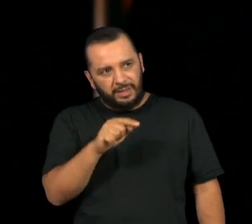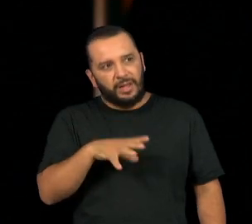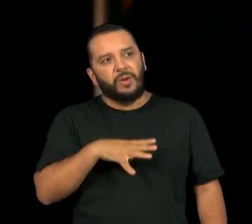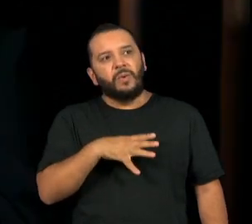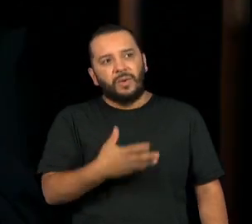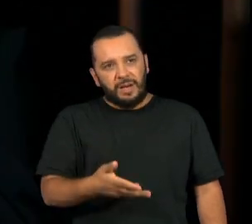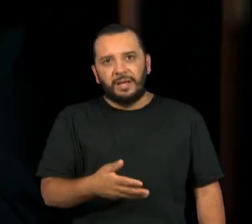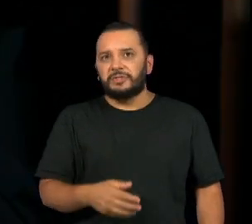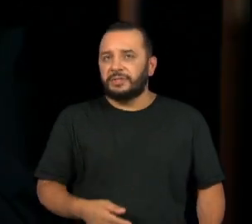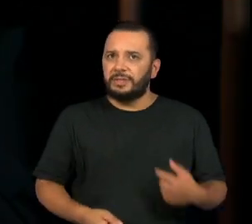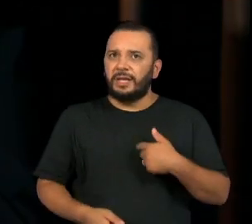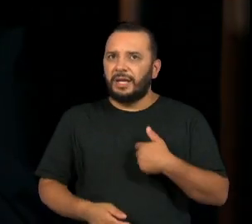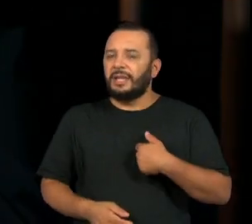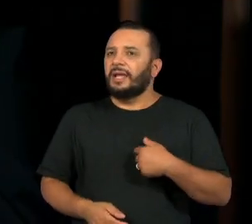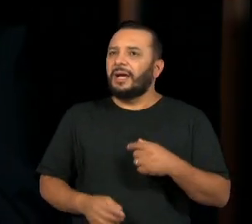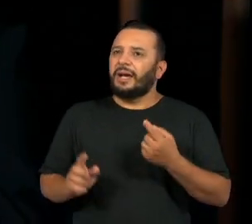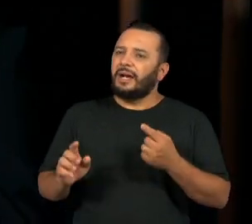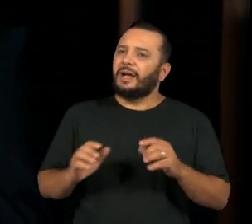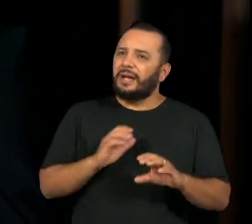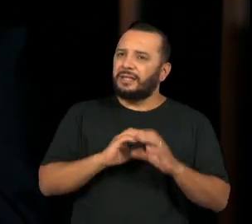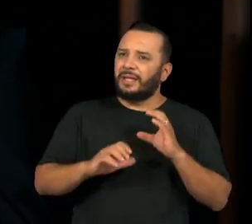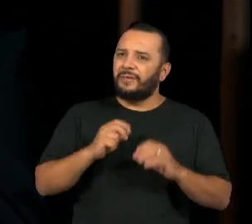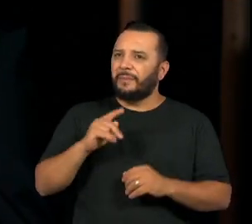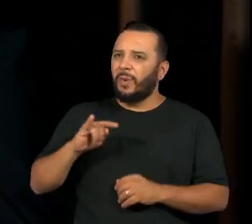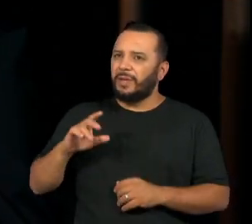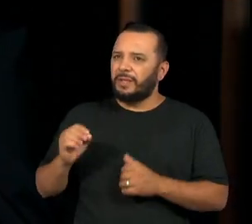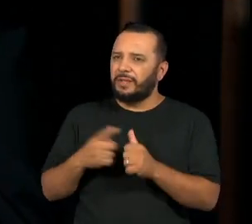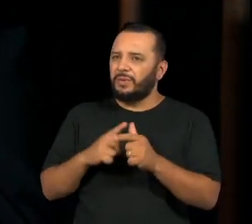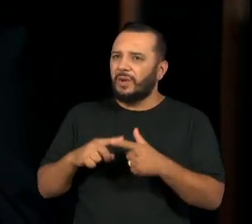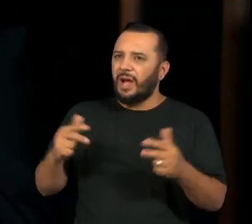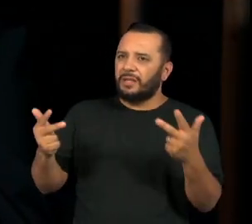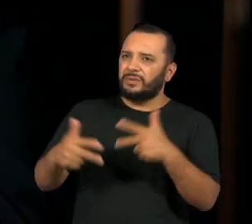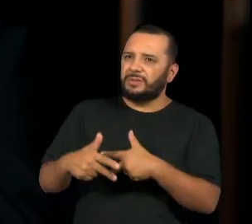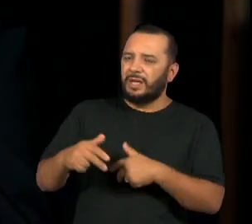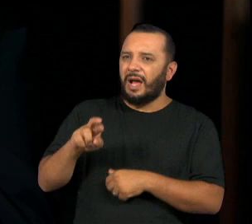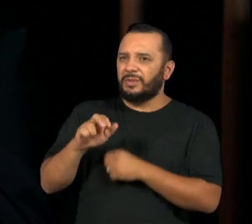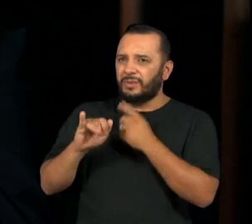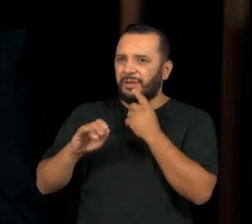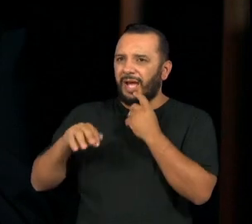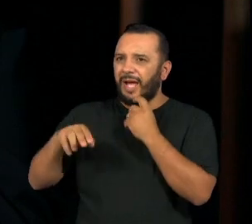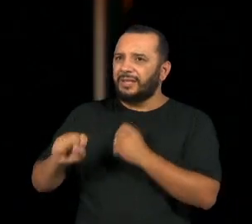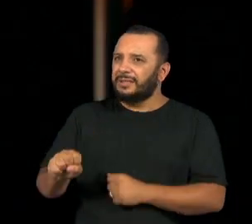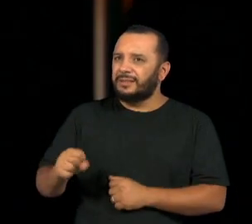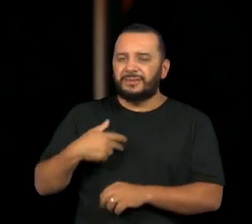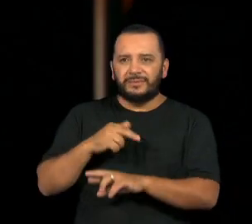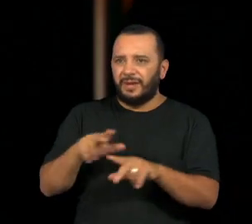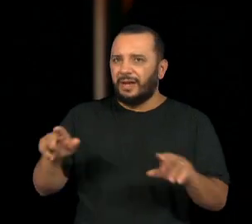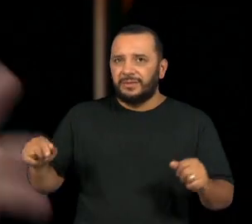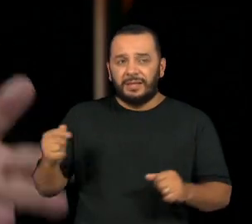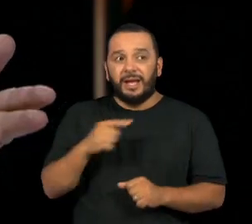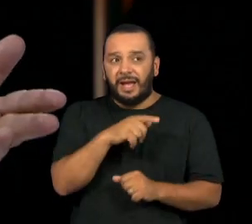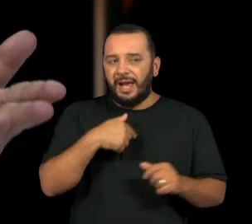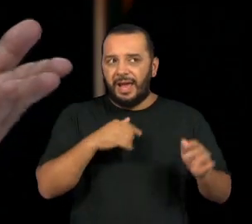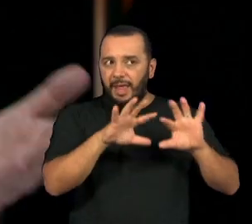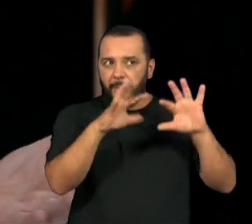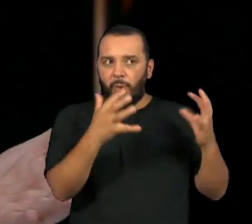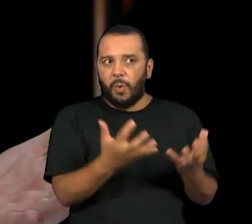Não, e ela cantava Paulinho Mosca, Racionais. Ela não né? tinha... Ela não estava na bolha. Não.